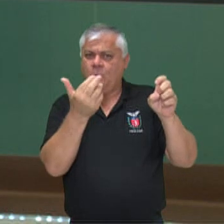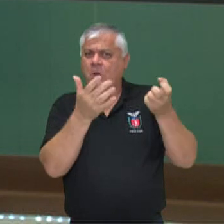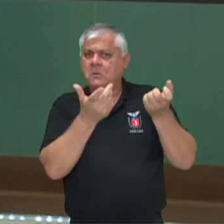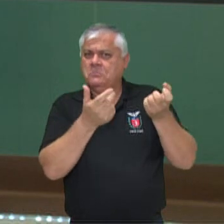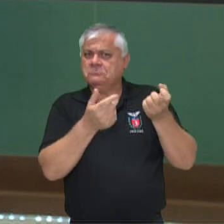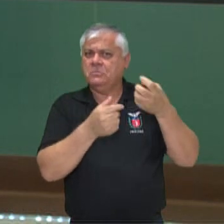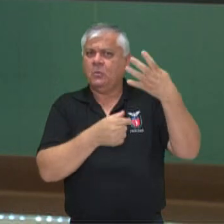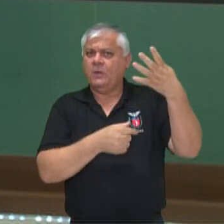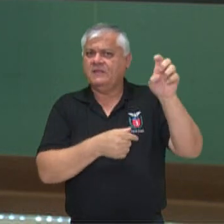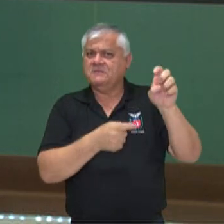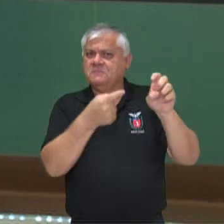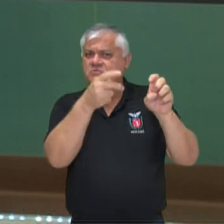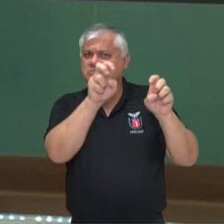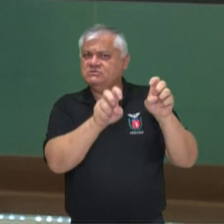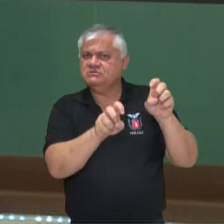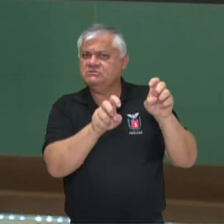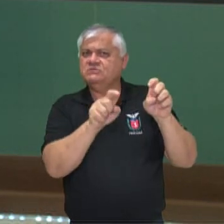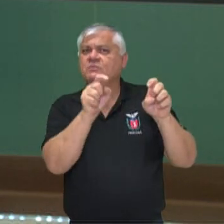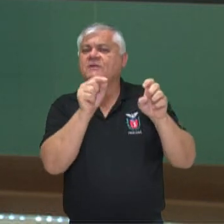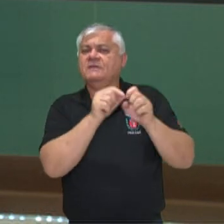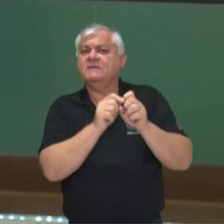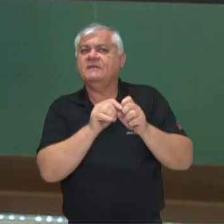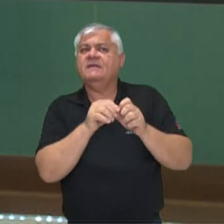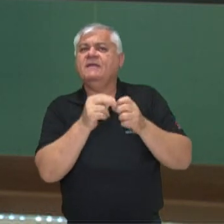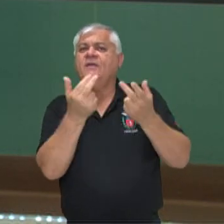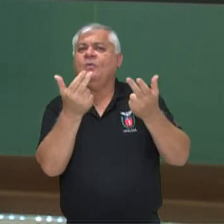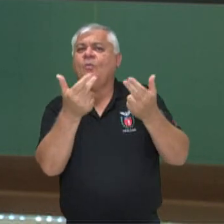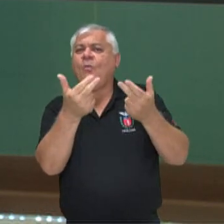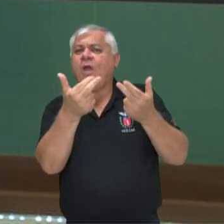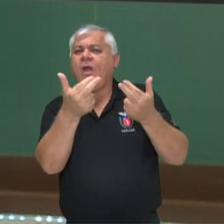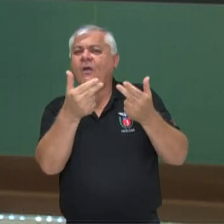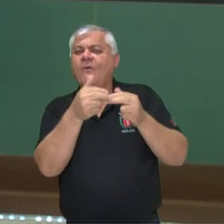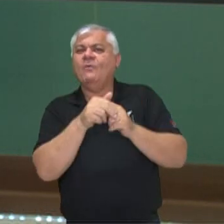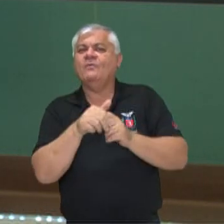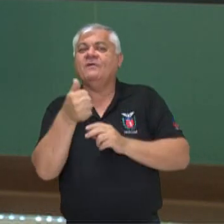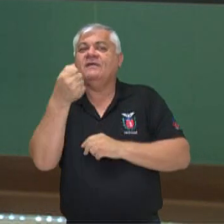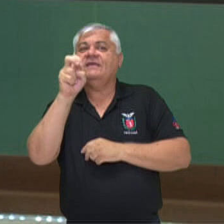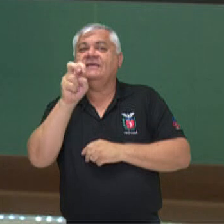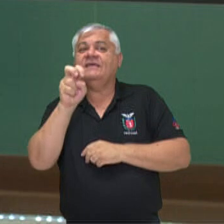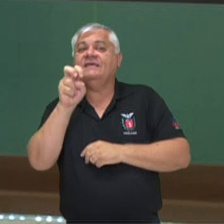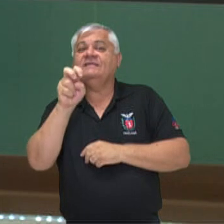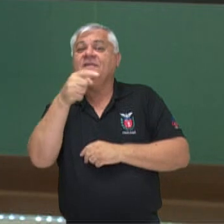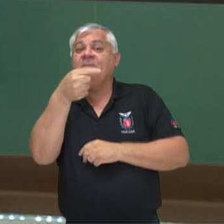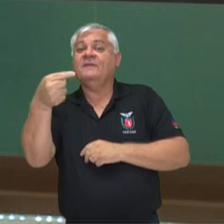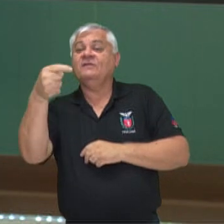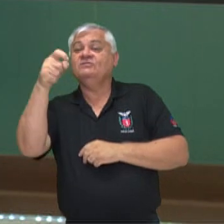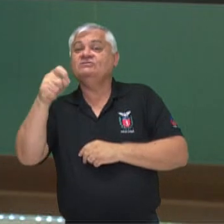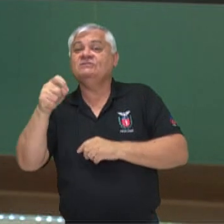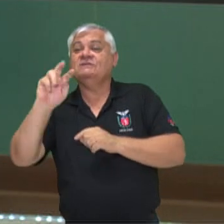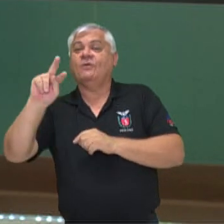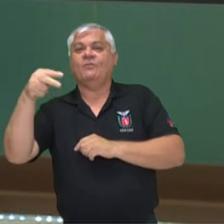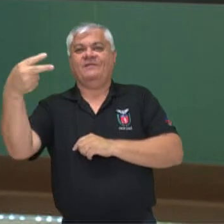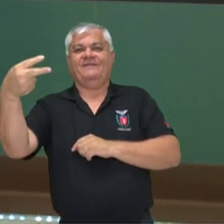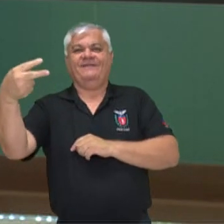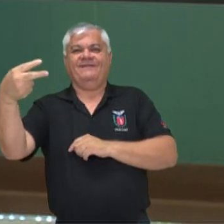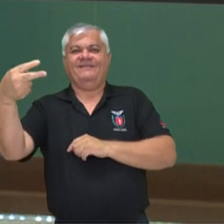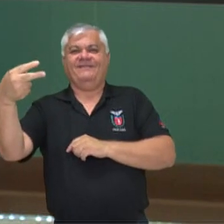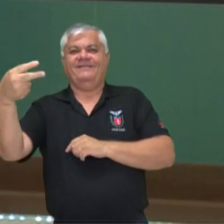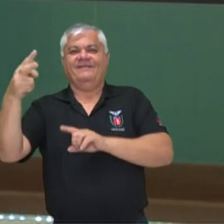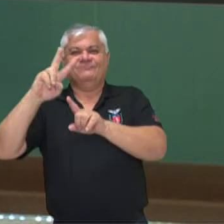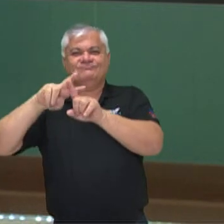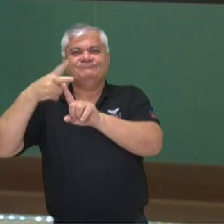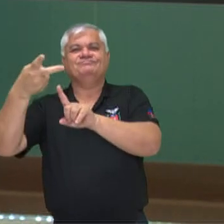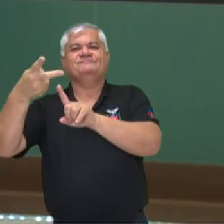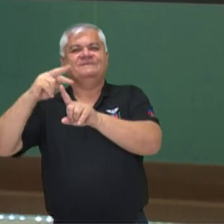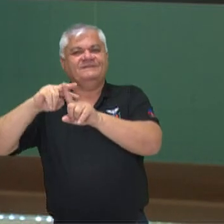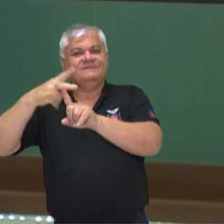X anos atrás, a idade do pai é igual o quadrado da idade do filho.